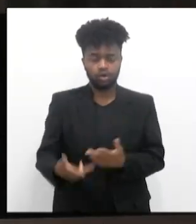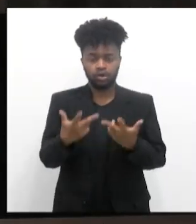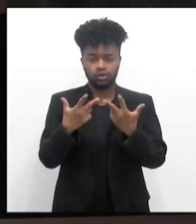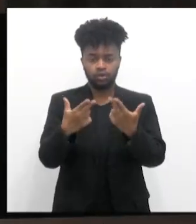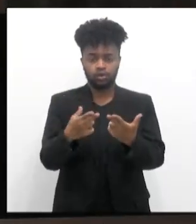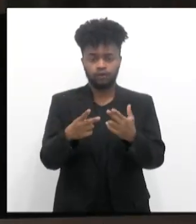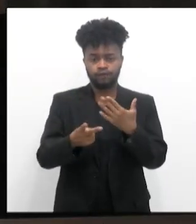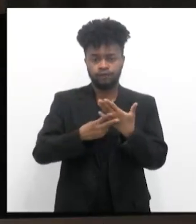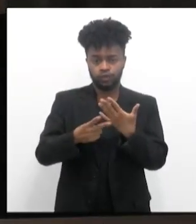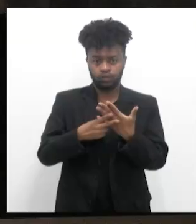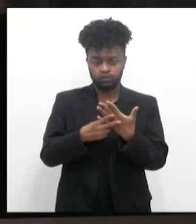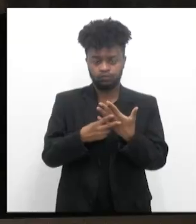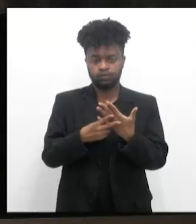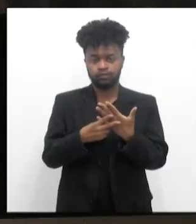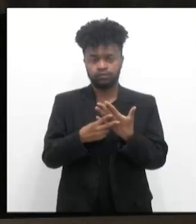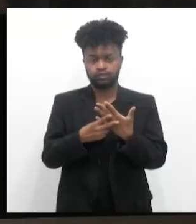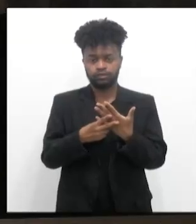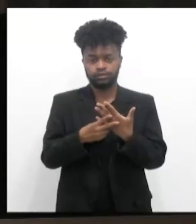a viúva